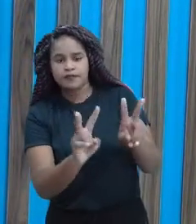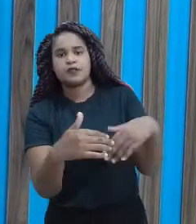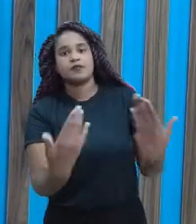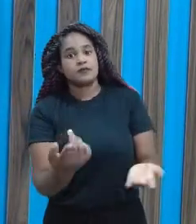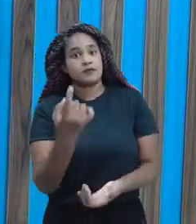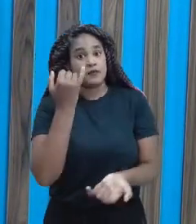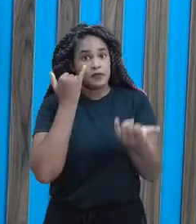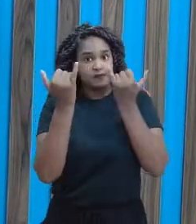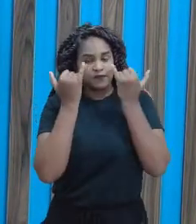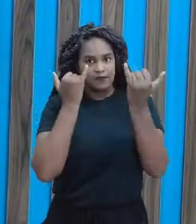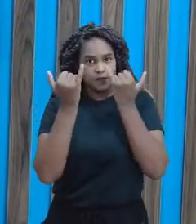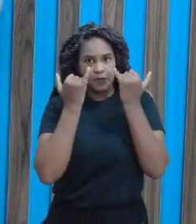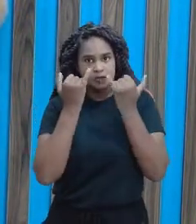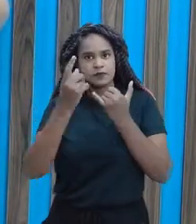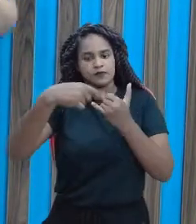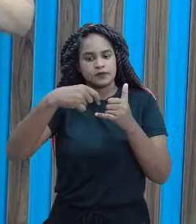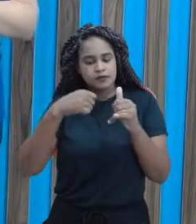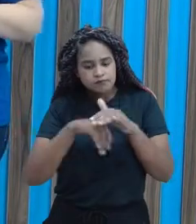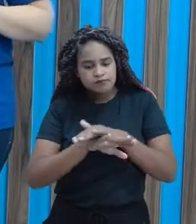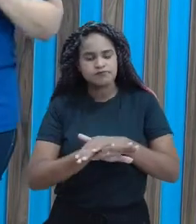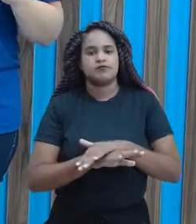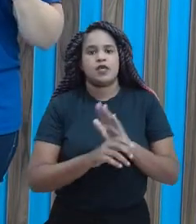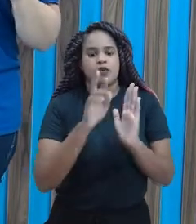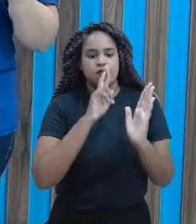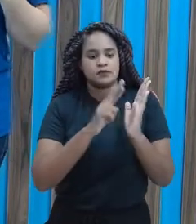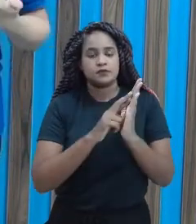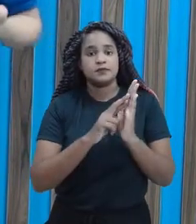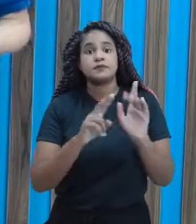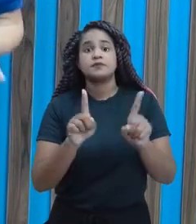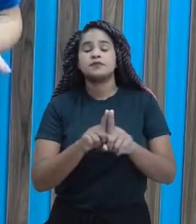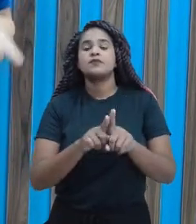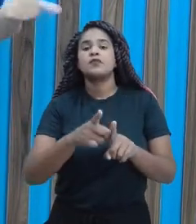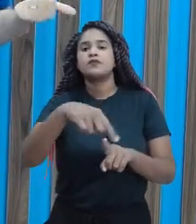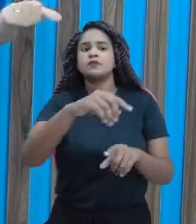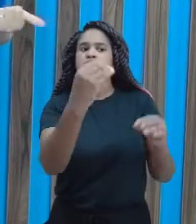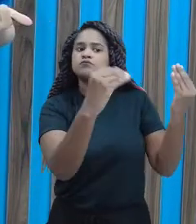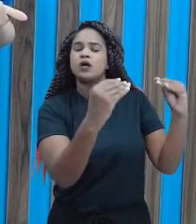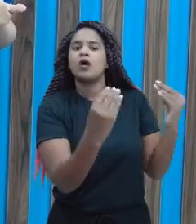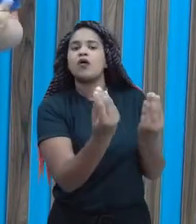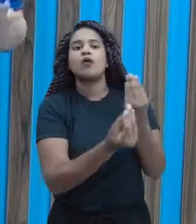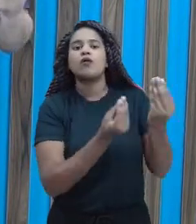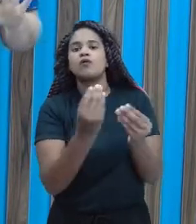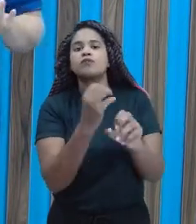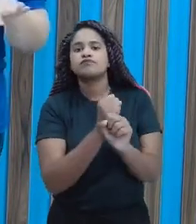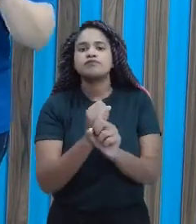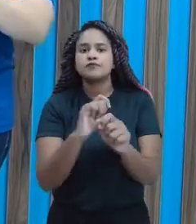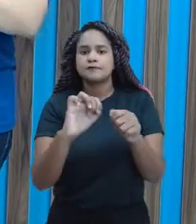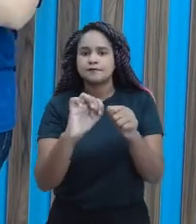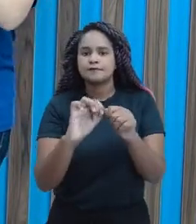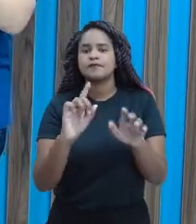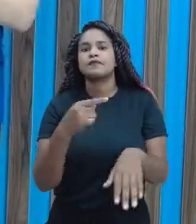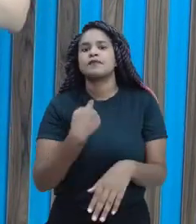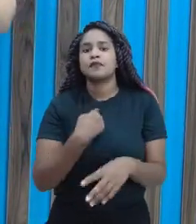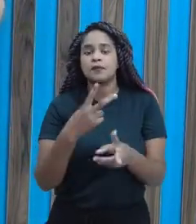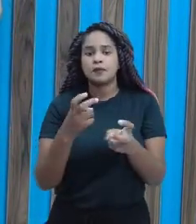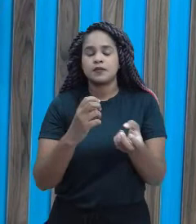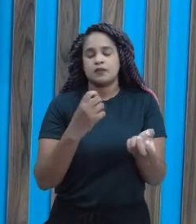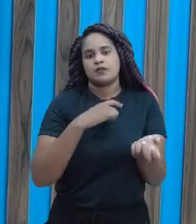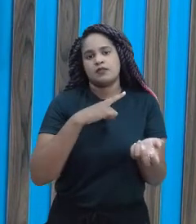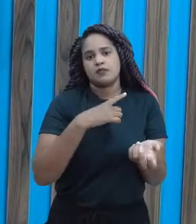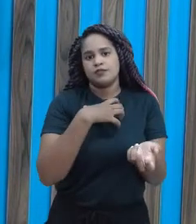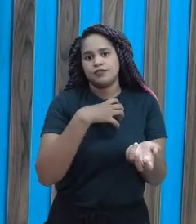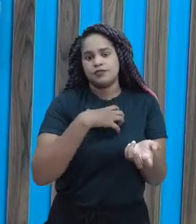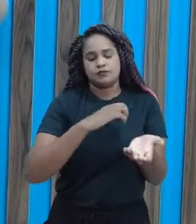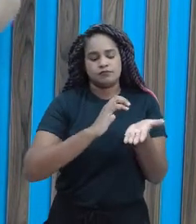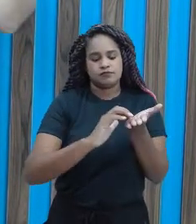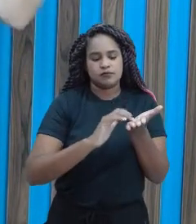essa informação aí rapidinho. E, se possível, diz a maneira como você fez esse cálculo, né? A gente verificou ali que tem a calculadora, que tem a